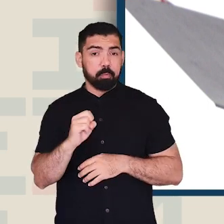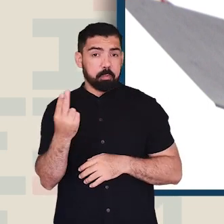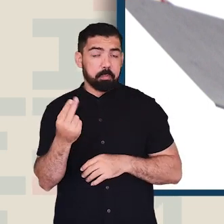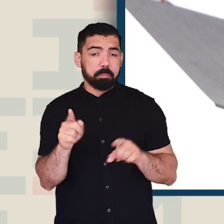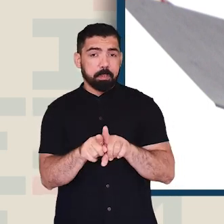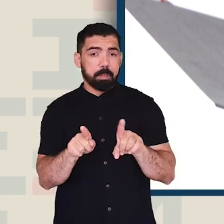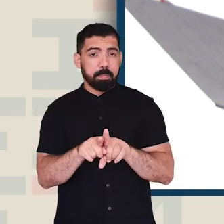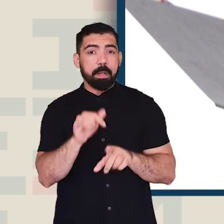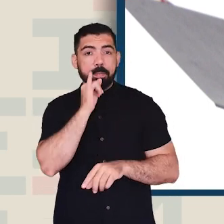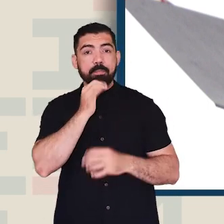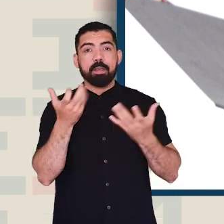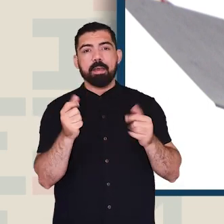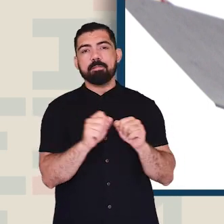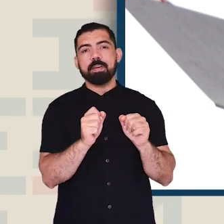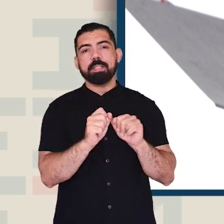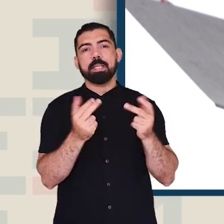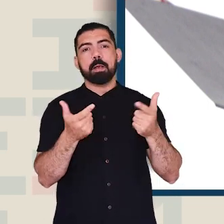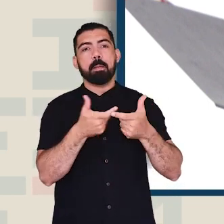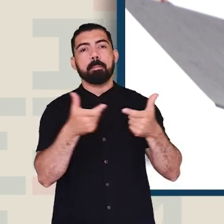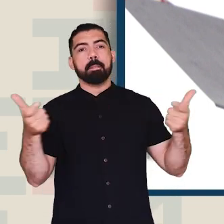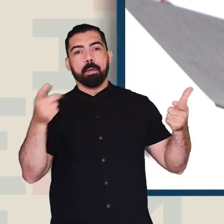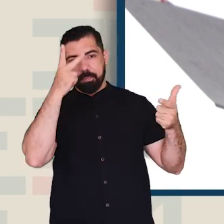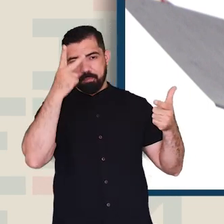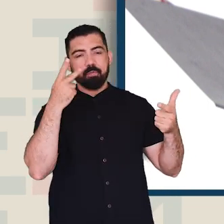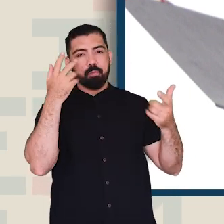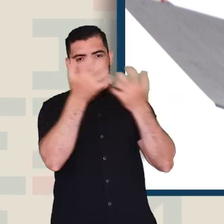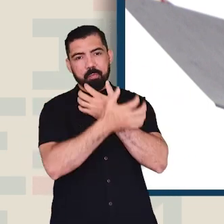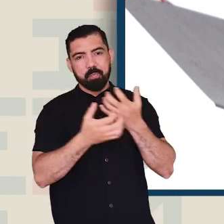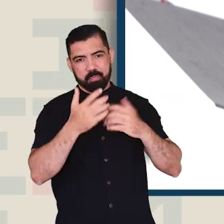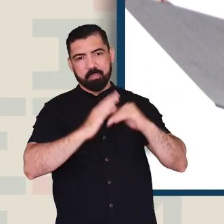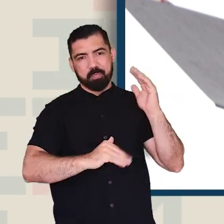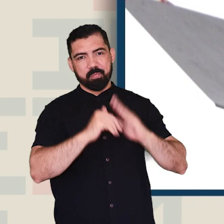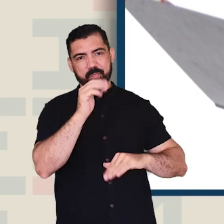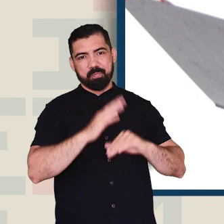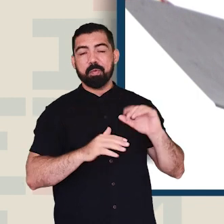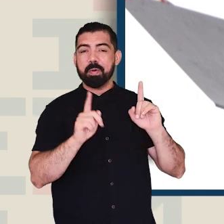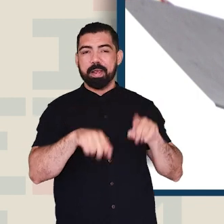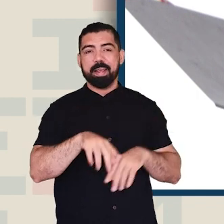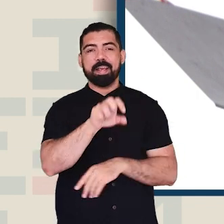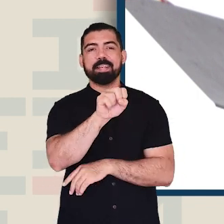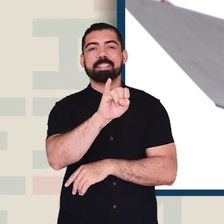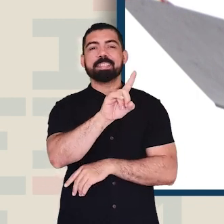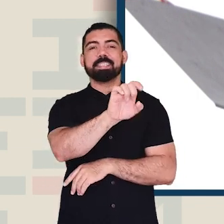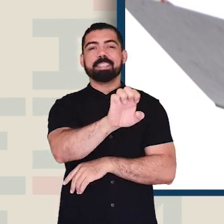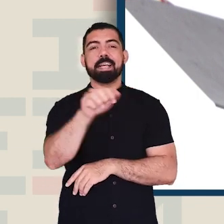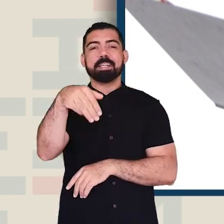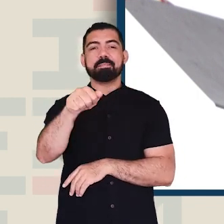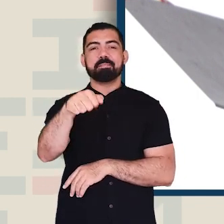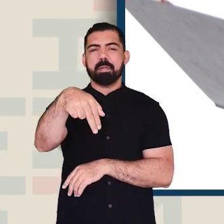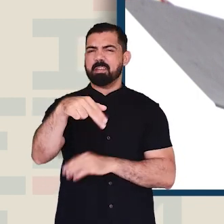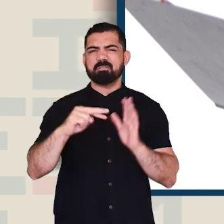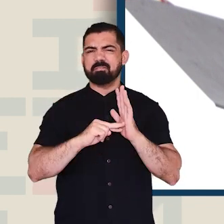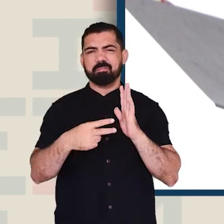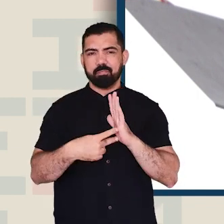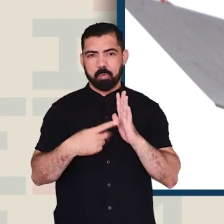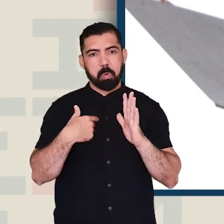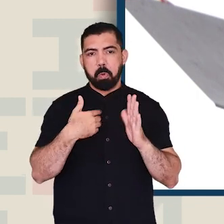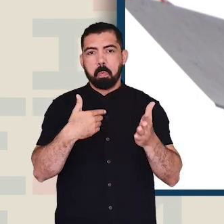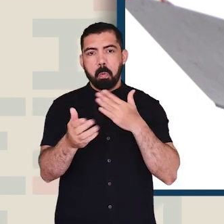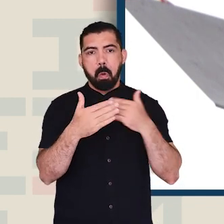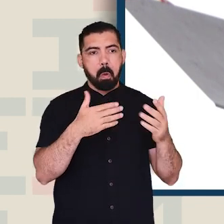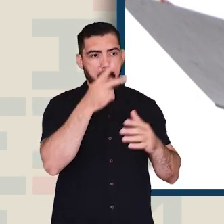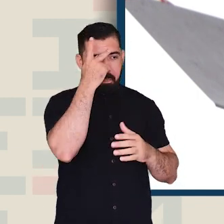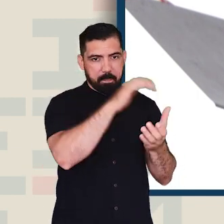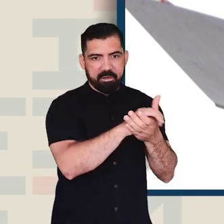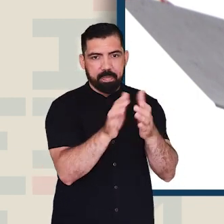quiser fazer como boa parte dos músicos que eu conheço, virar um sideman, né? Um músico que toca com vários artistas,